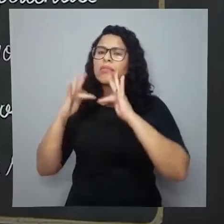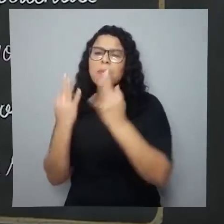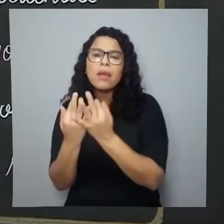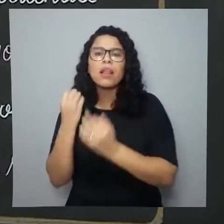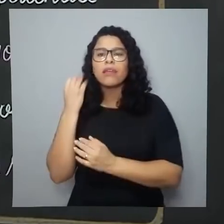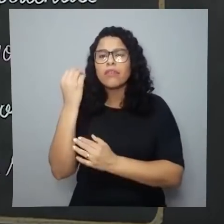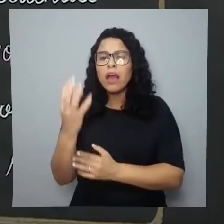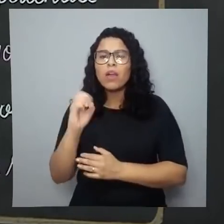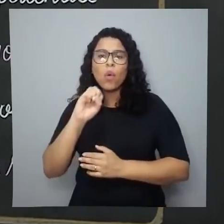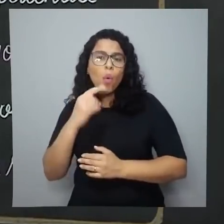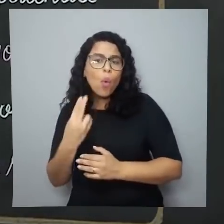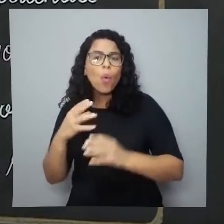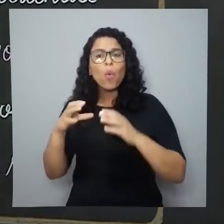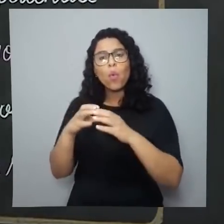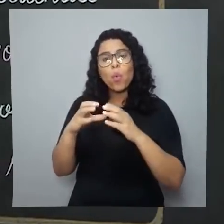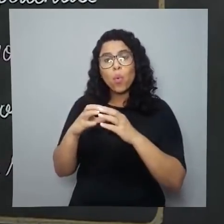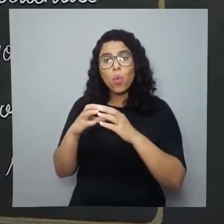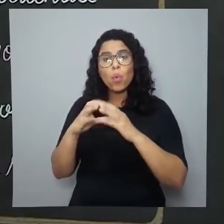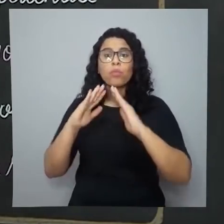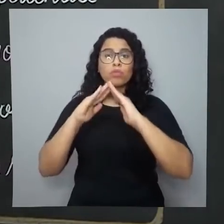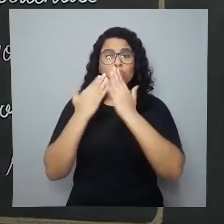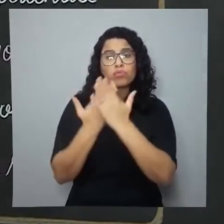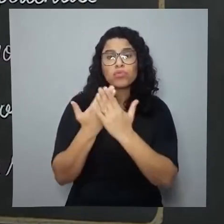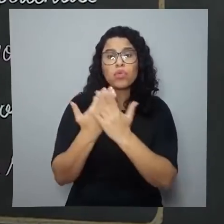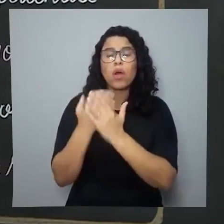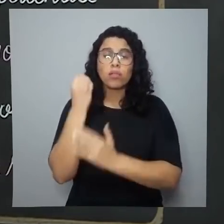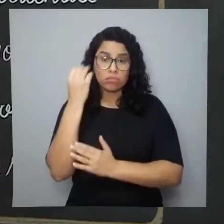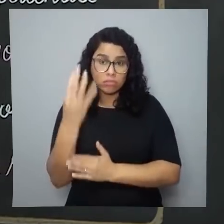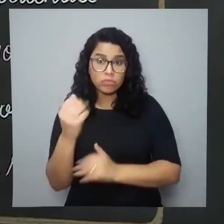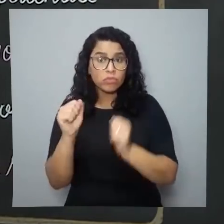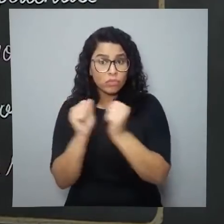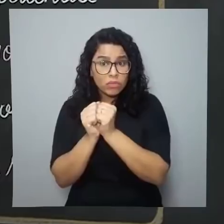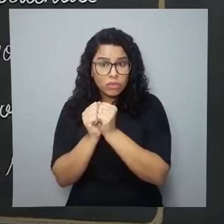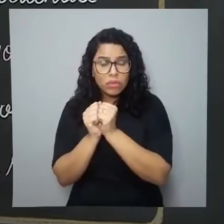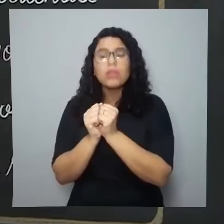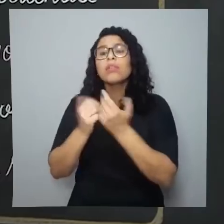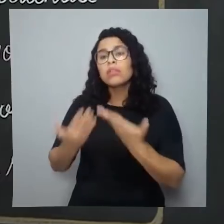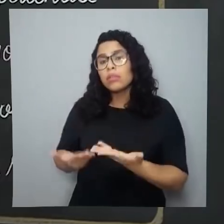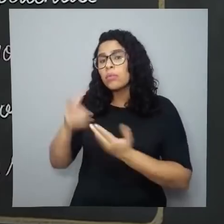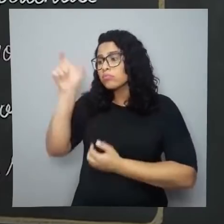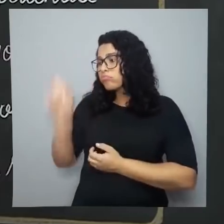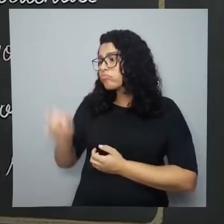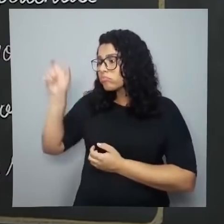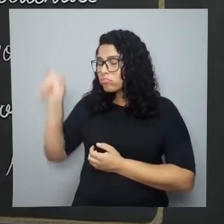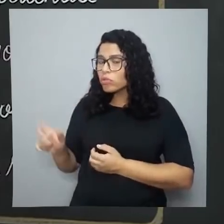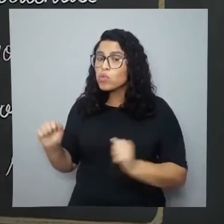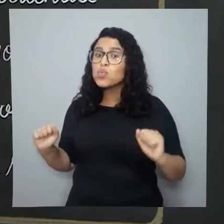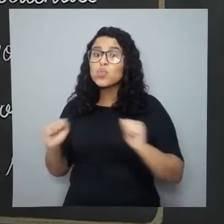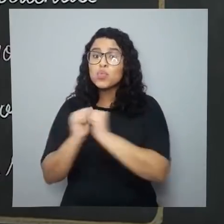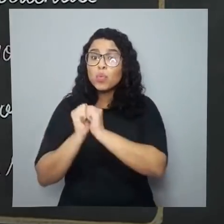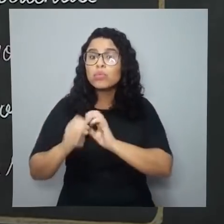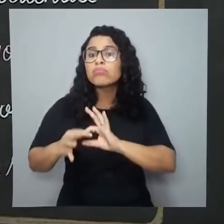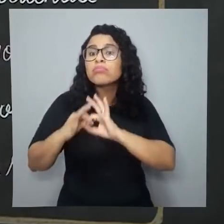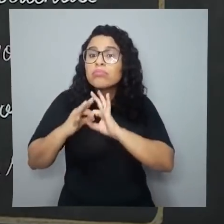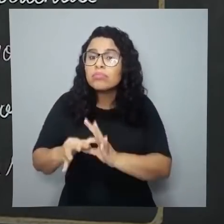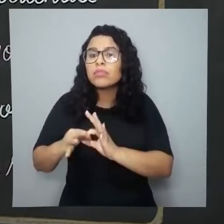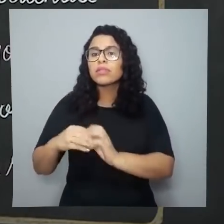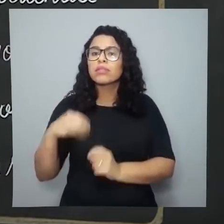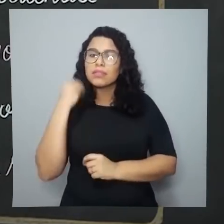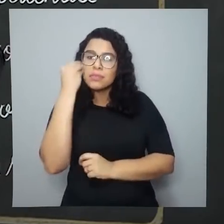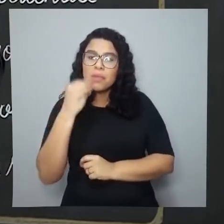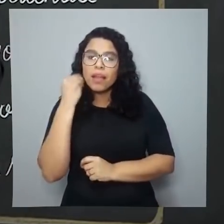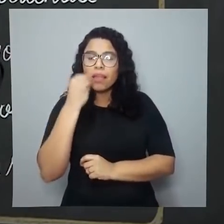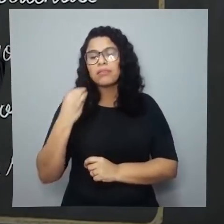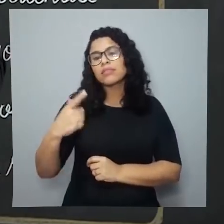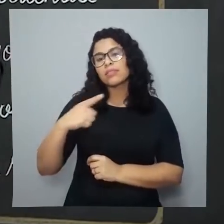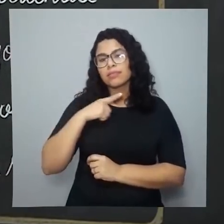com um grupo de escola, serão personagens que ao seu lado tiveram aquela oportunidade. Então, pensa nisso. Os personagens são as